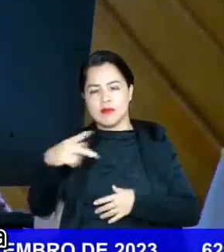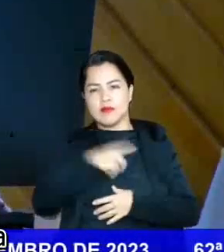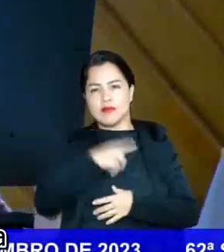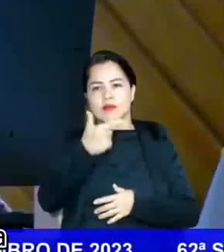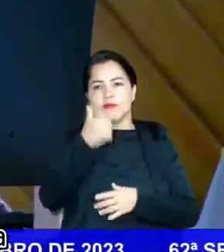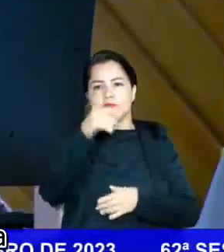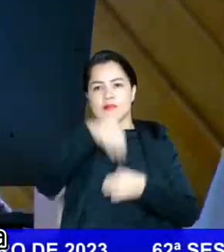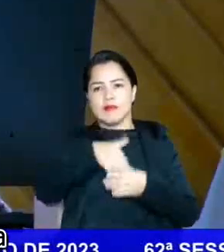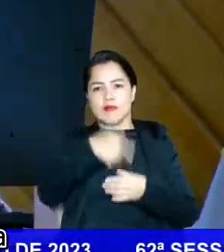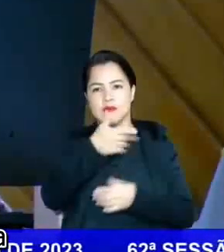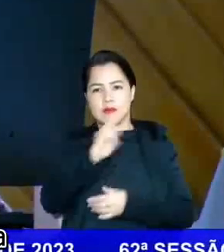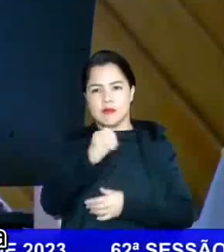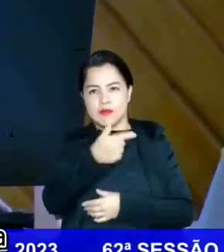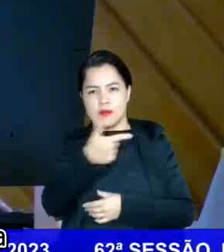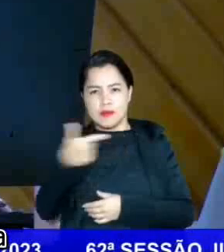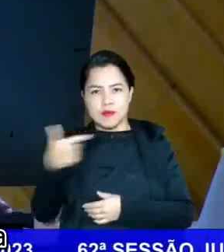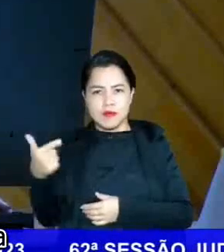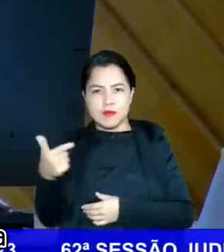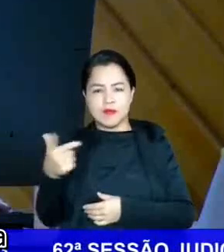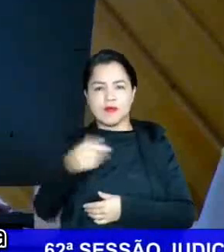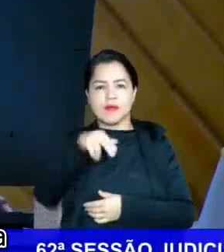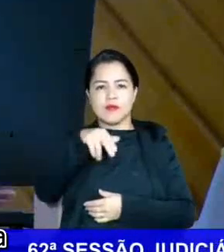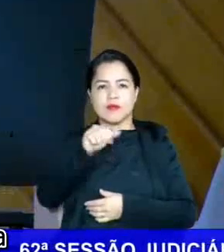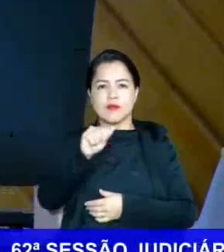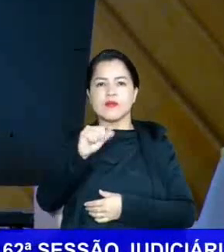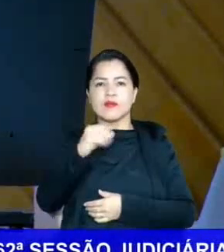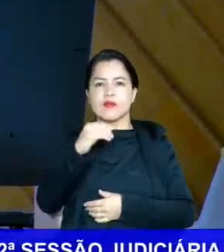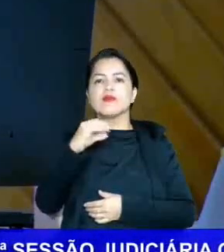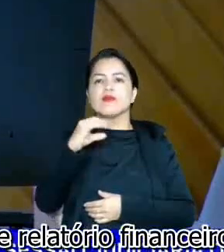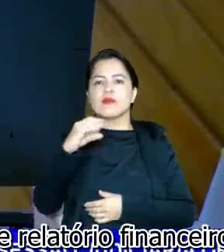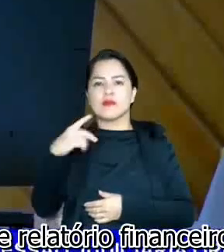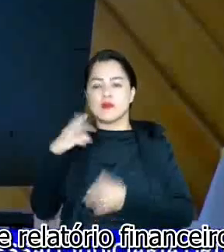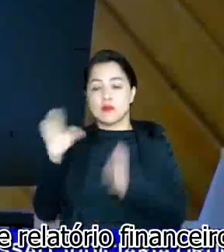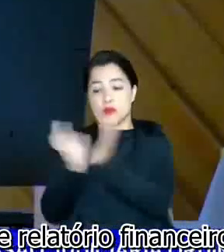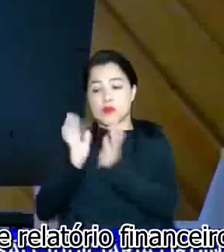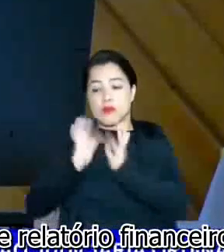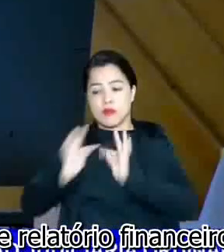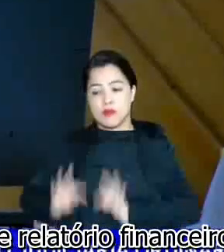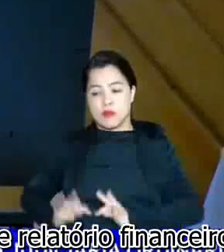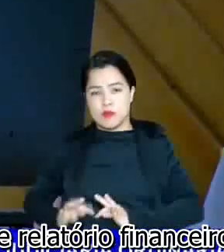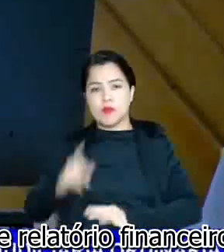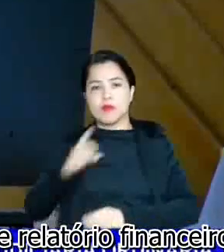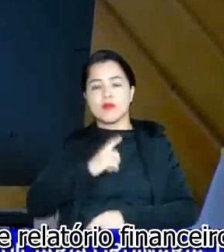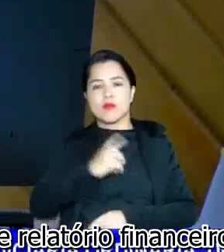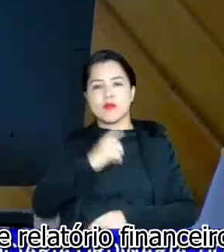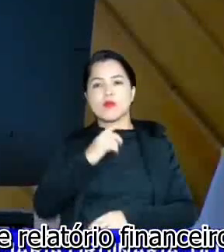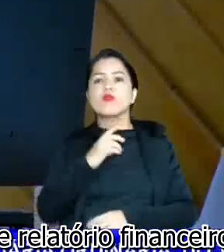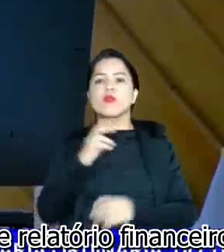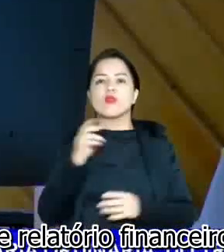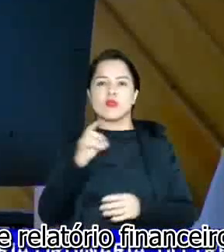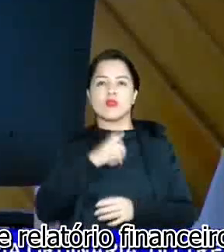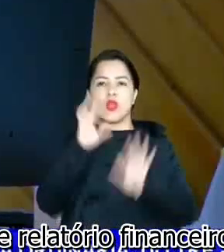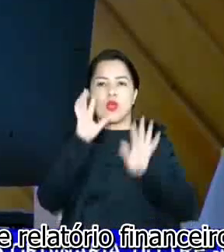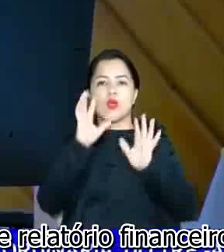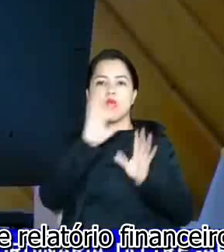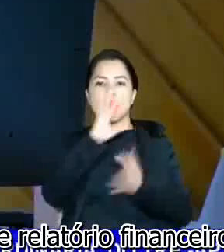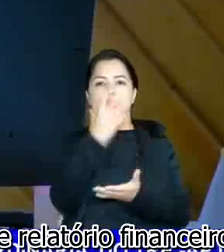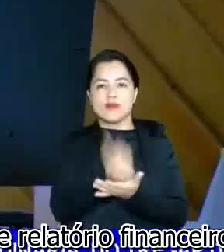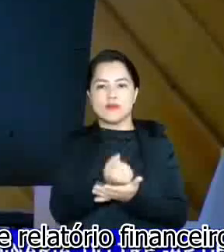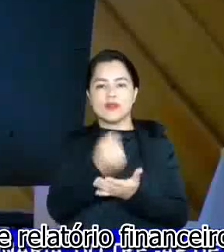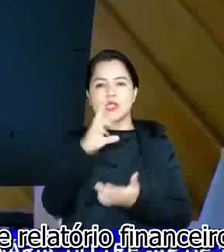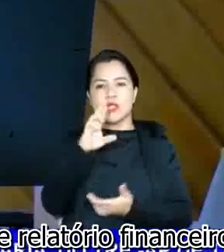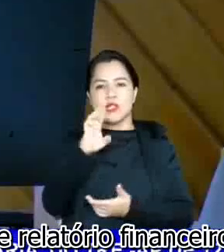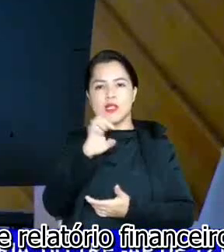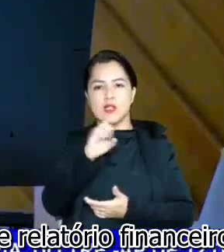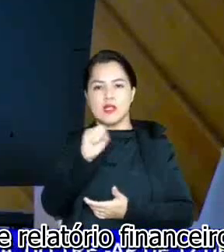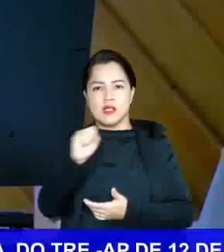2022. O NACEP emitiu um parecer conclusivo pela aprovação com ressalvas em razão da entrega intempestiva